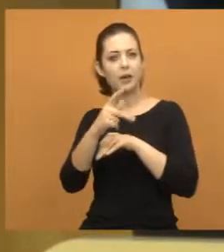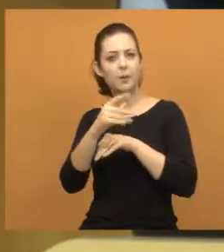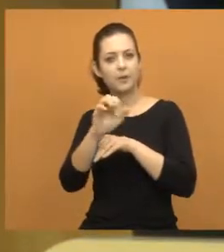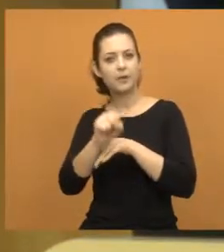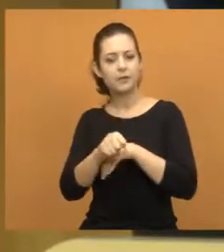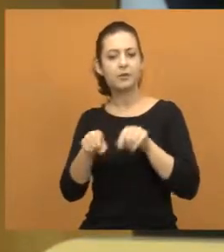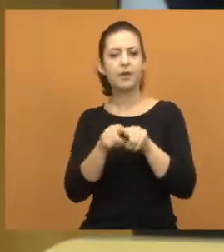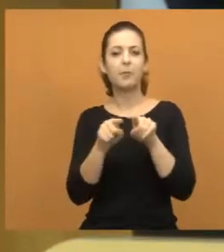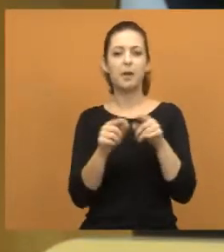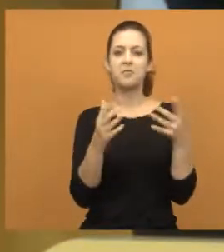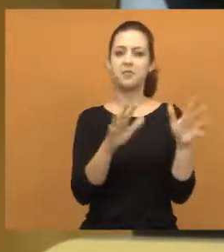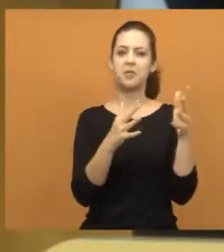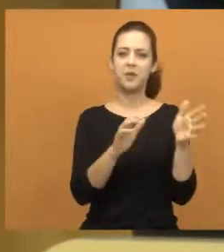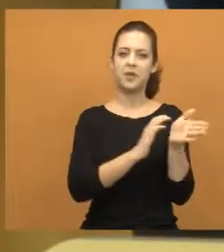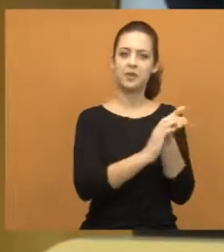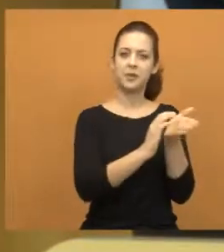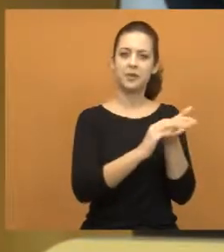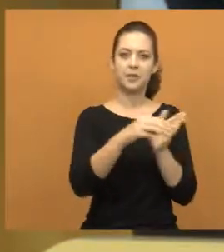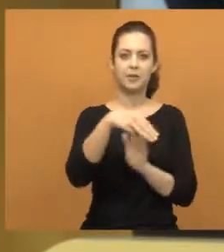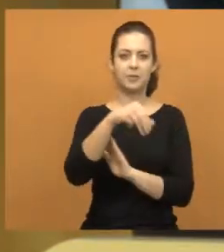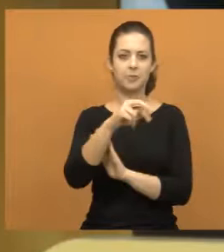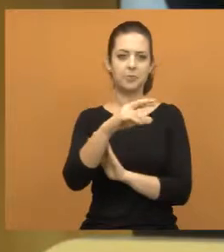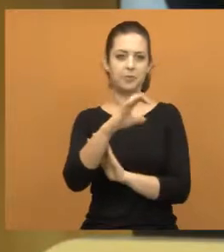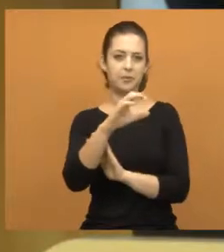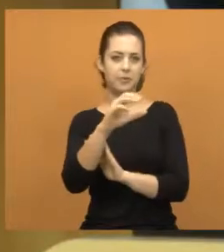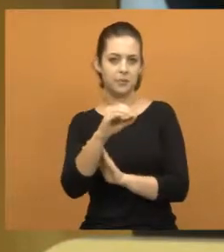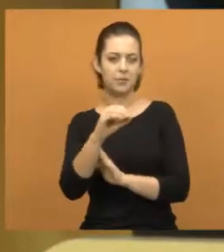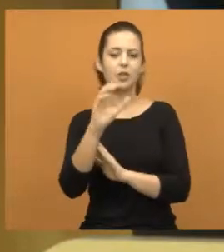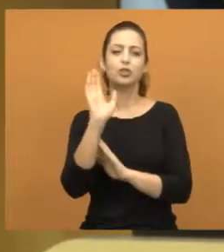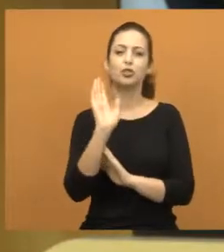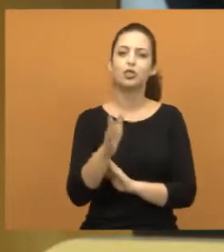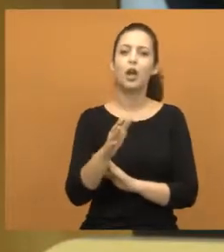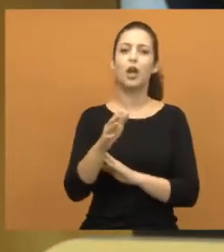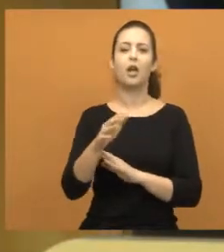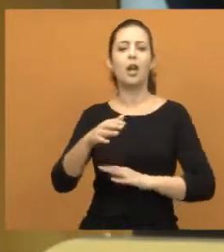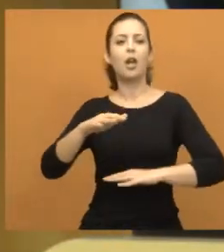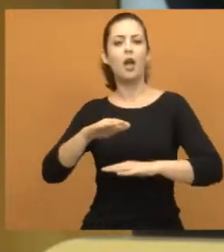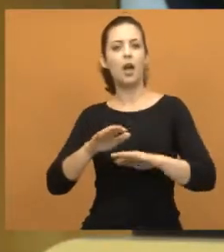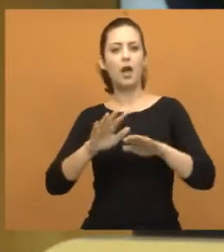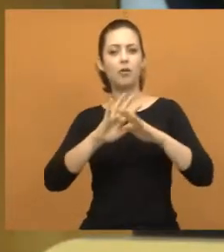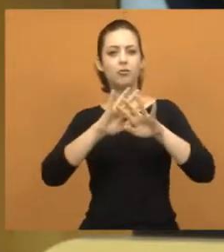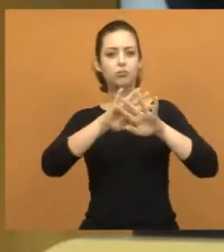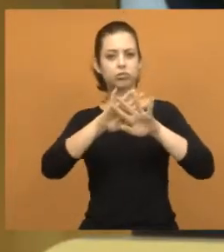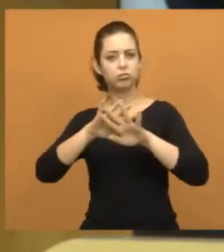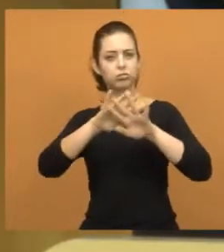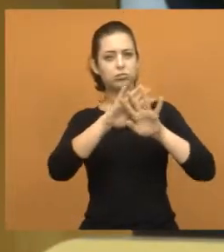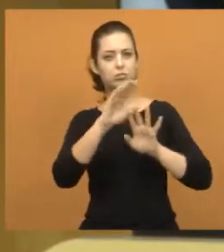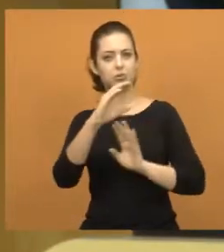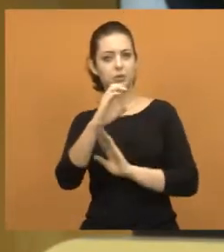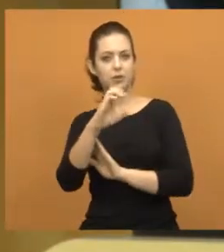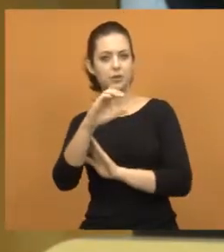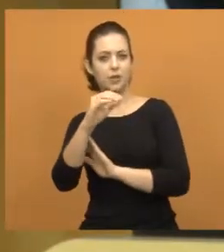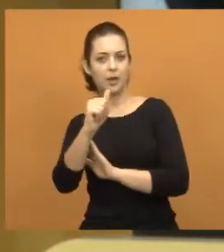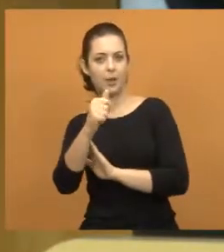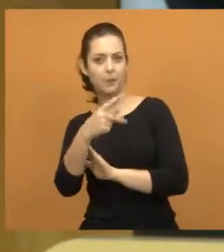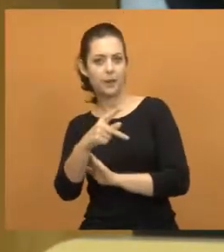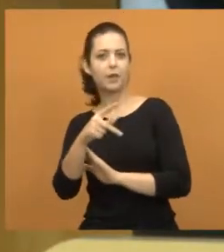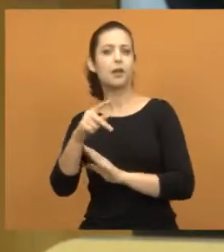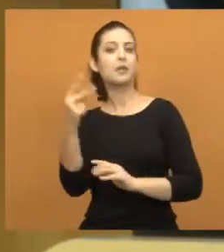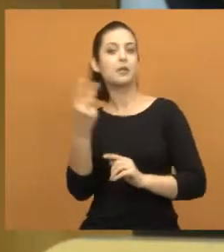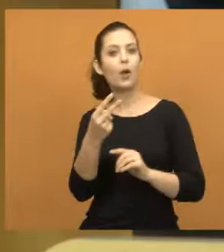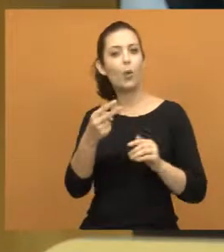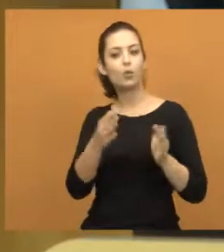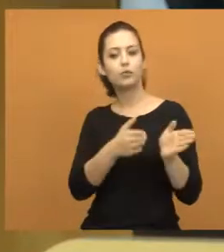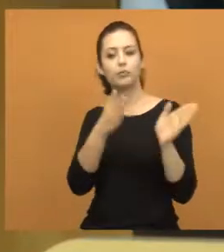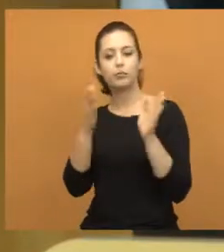né, parabenizar o secretário Marcelo, já colocou um alambrado lá no campo do SECAP, né, o segundo passo nosso